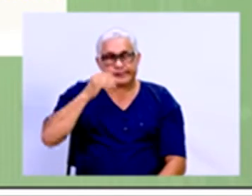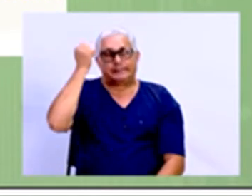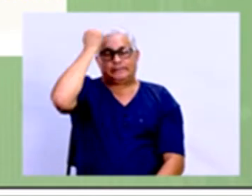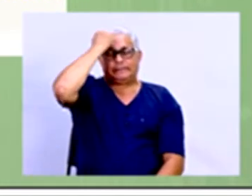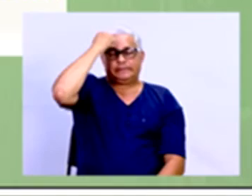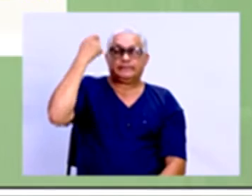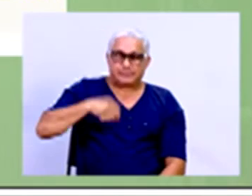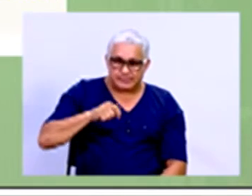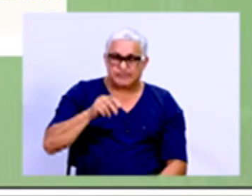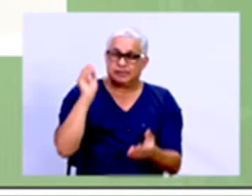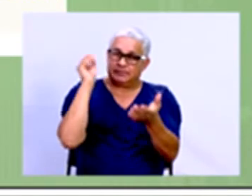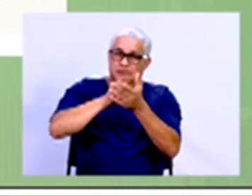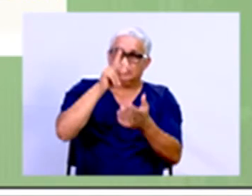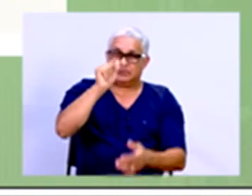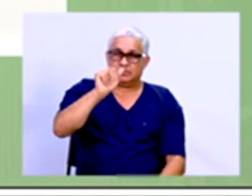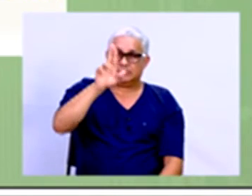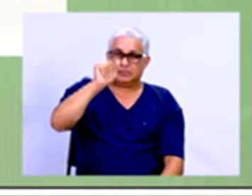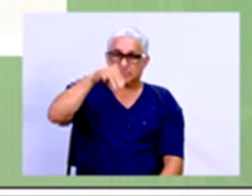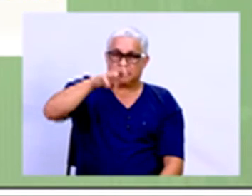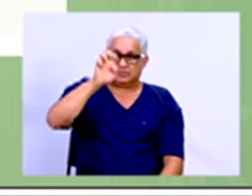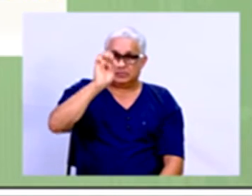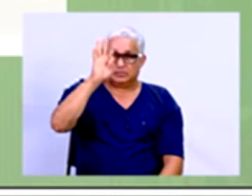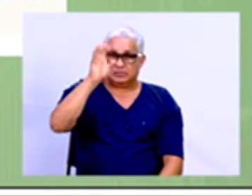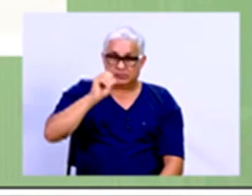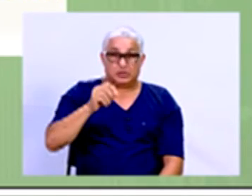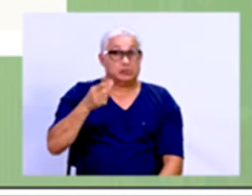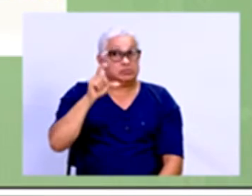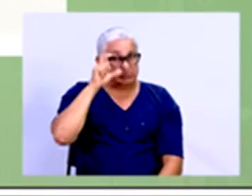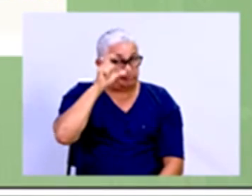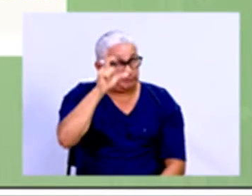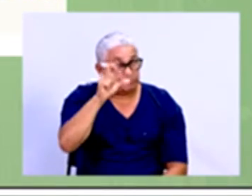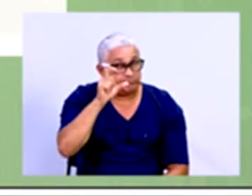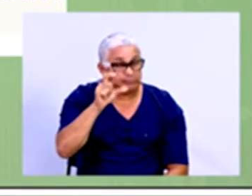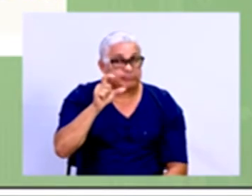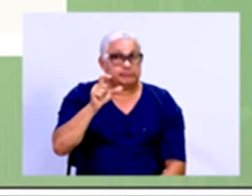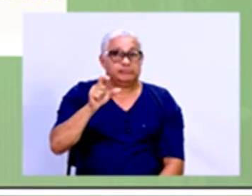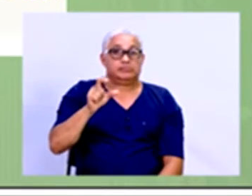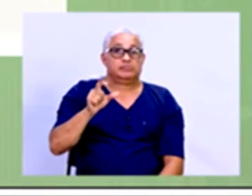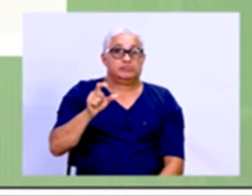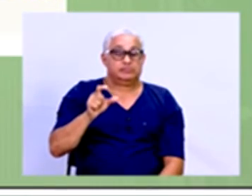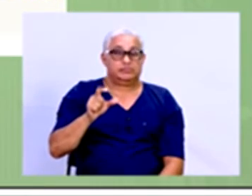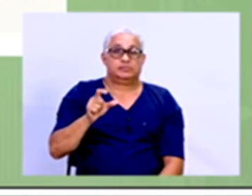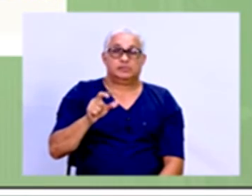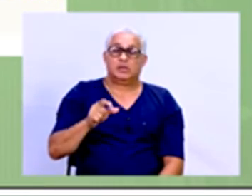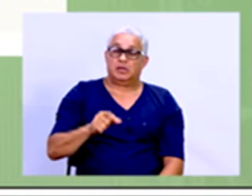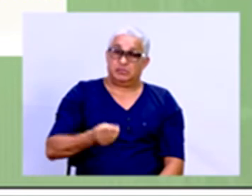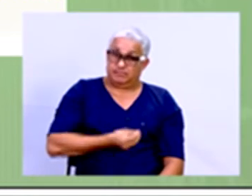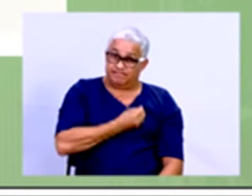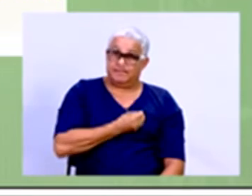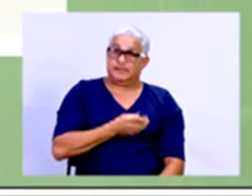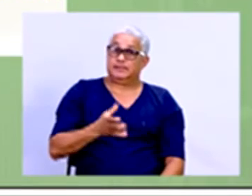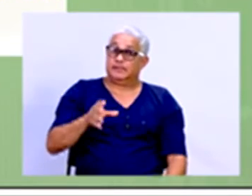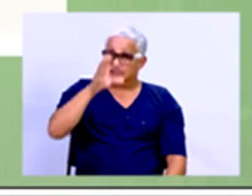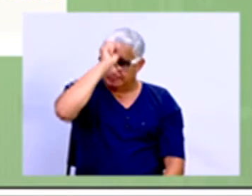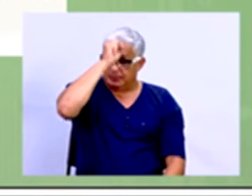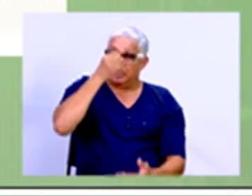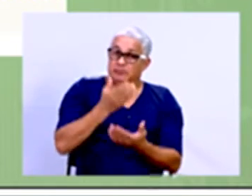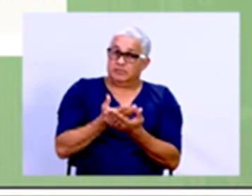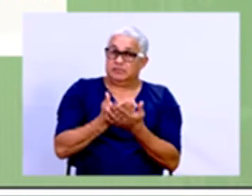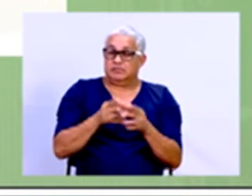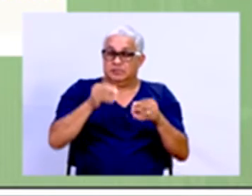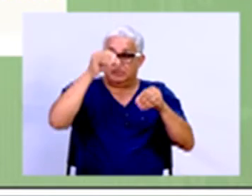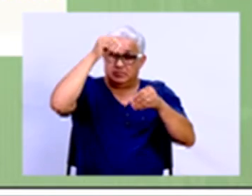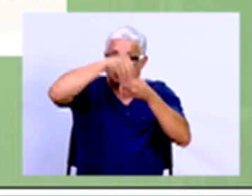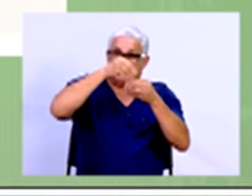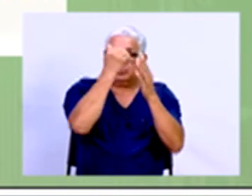passar um parâmetro e tal. Mas prestem bem atenção, viu? Isso daí é lição de vida para vocês não fazerem besteira dentro da programação.